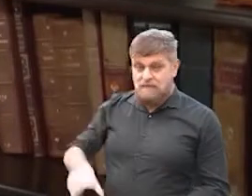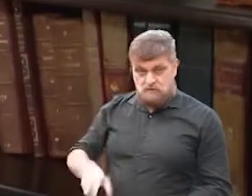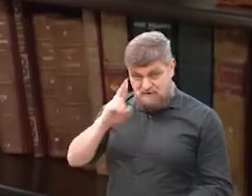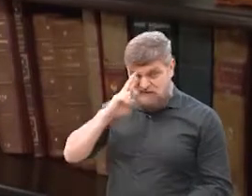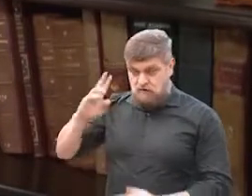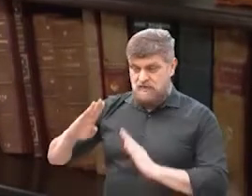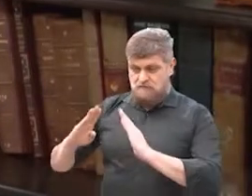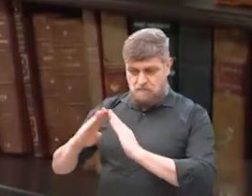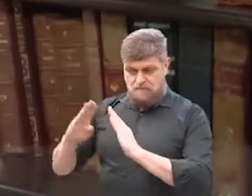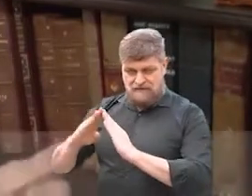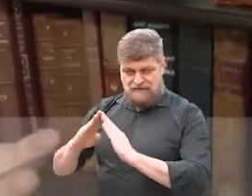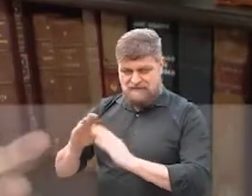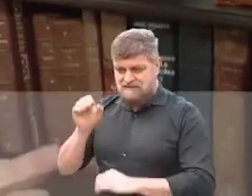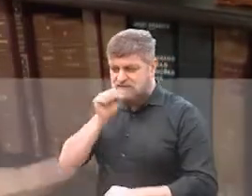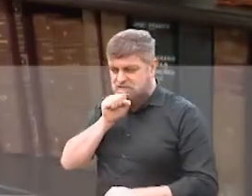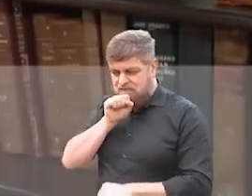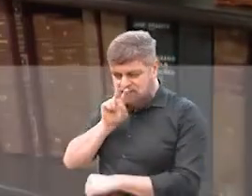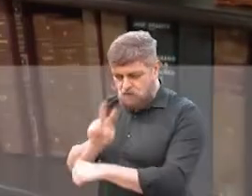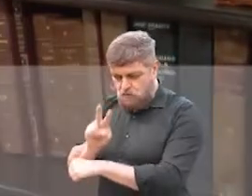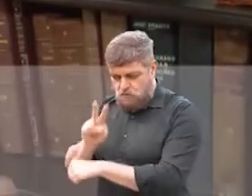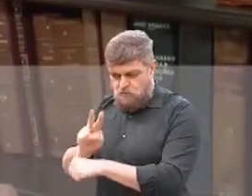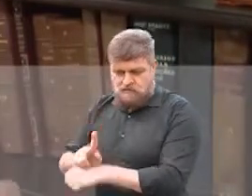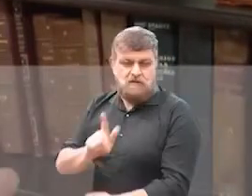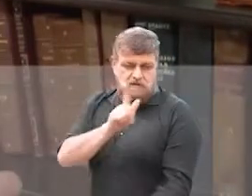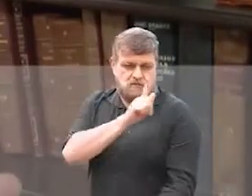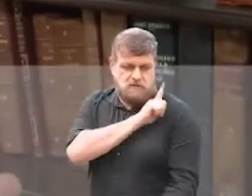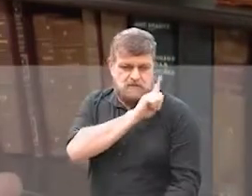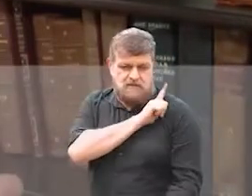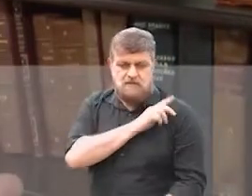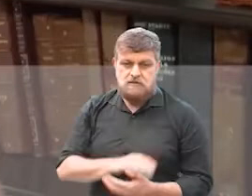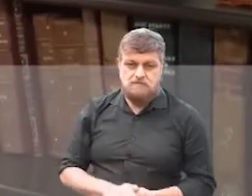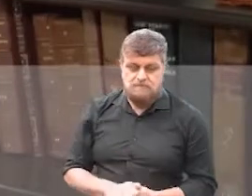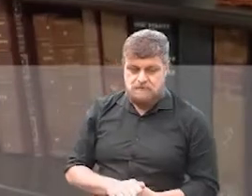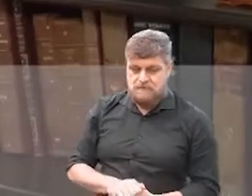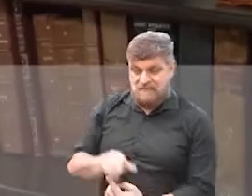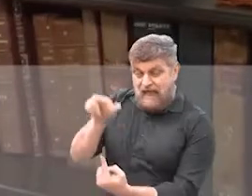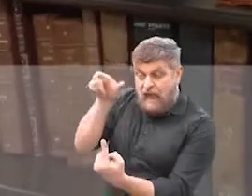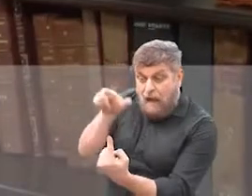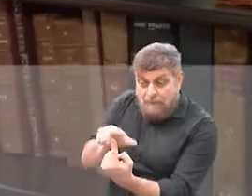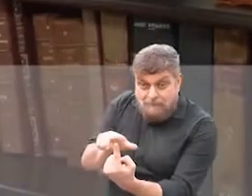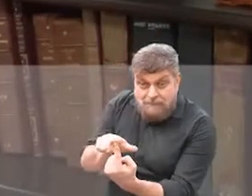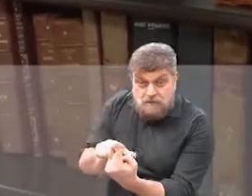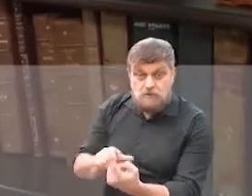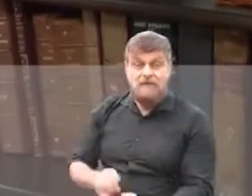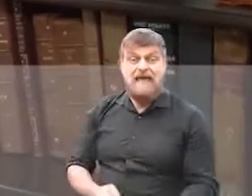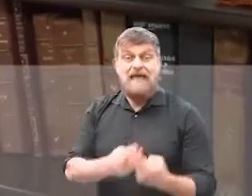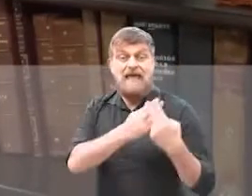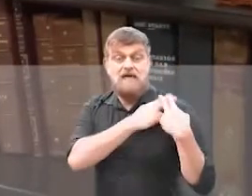O proprietário de uma casa dessas, ou o gerente, eles são responsáveis